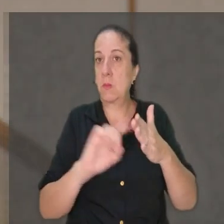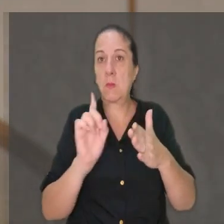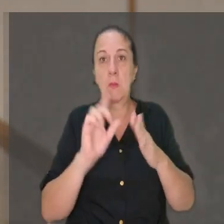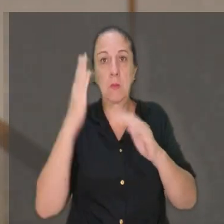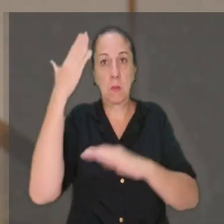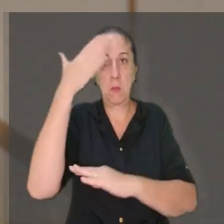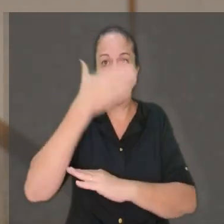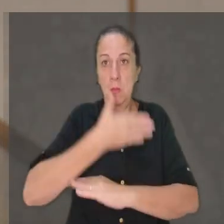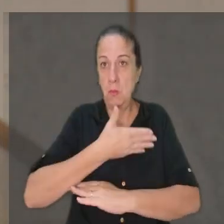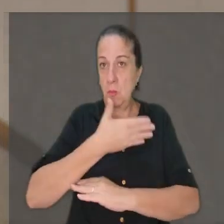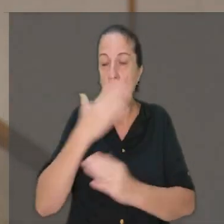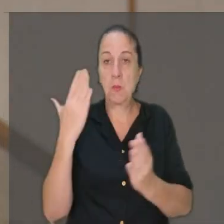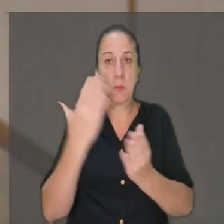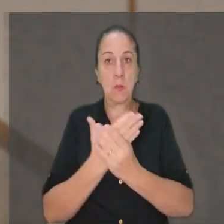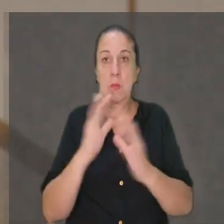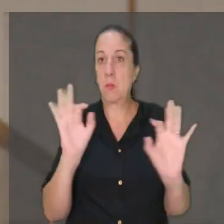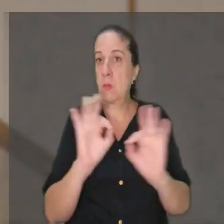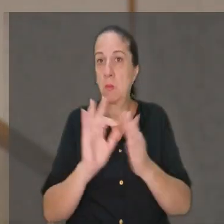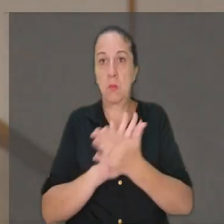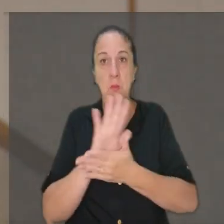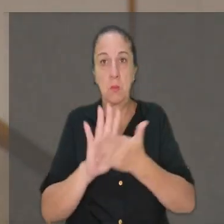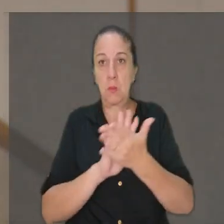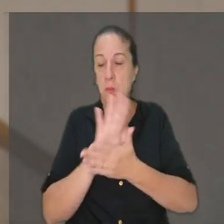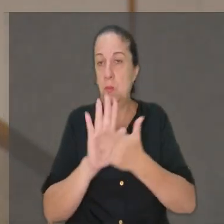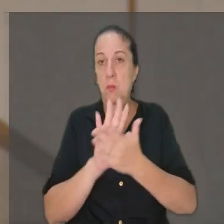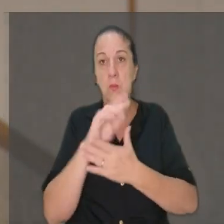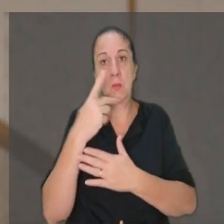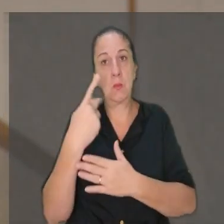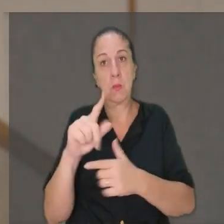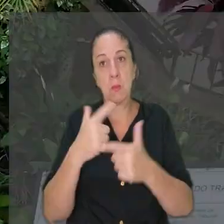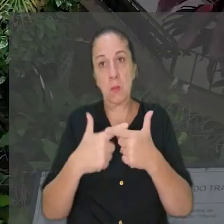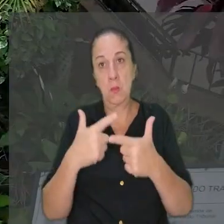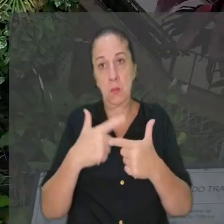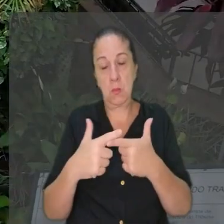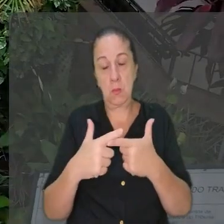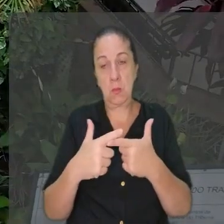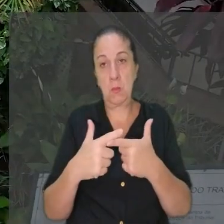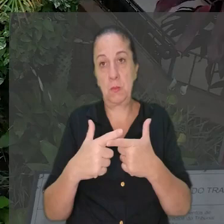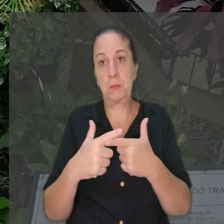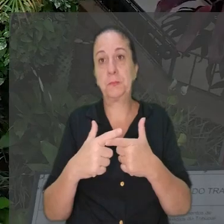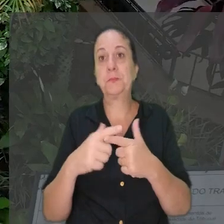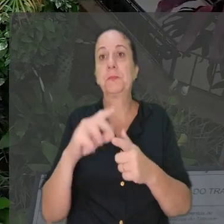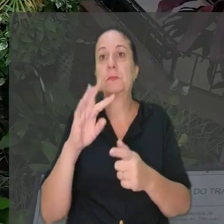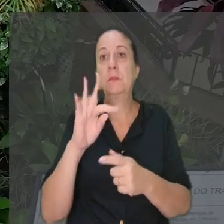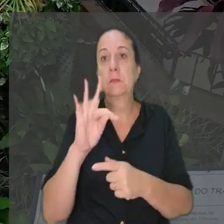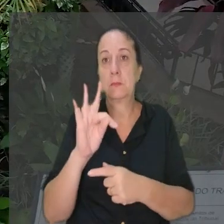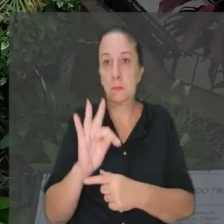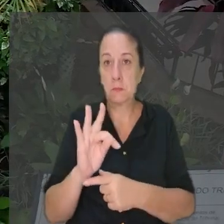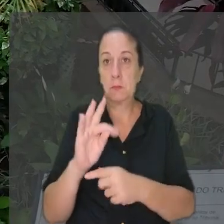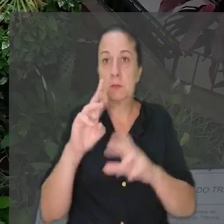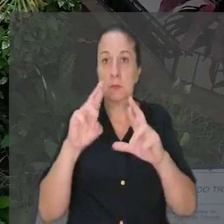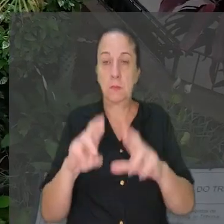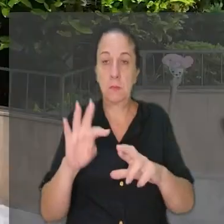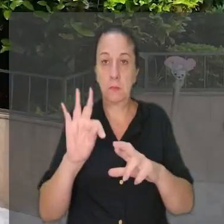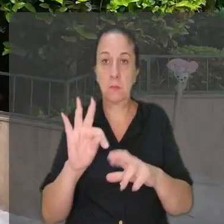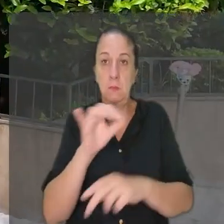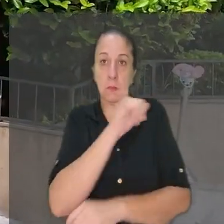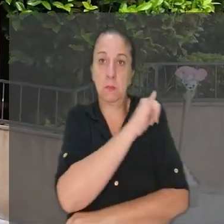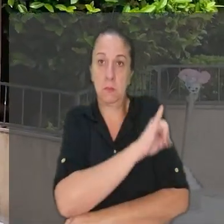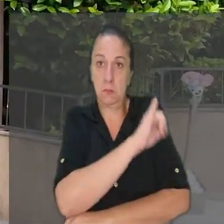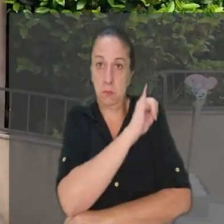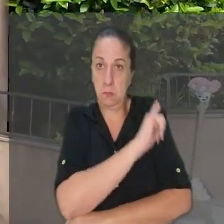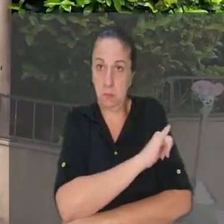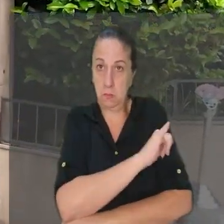foi comprovado nos autos nenhum tipo de dano causado ao ator. O Tribunal Regional do Trabalho da Primeira Região, no Rio de